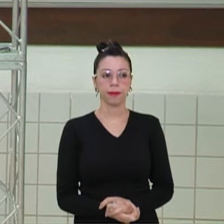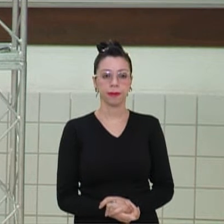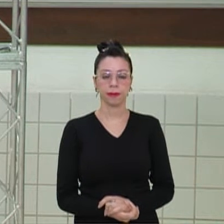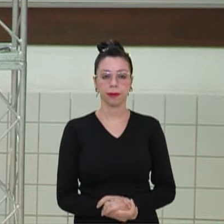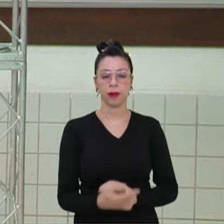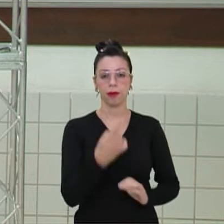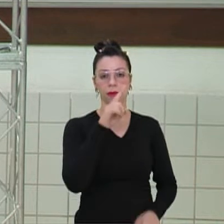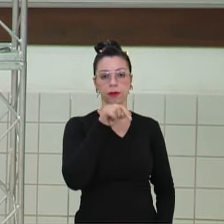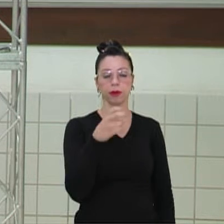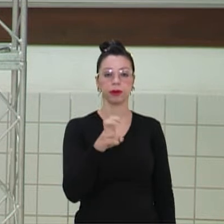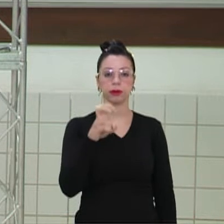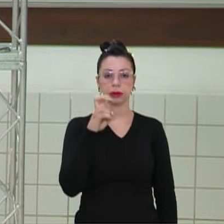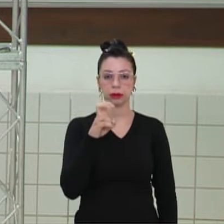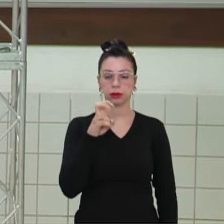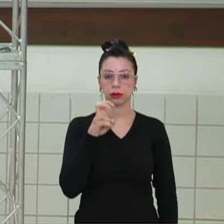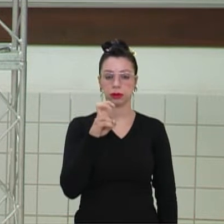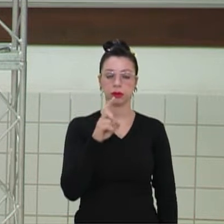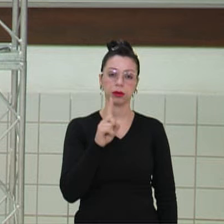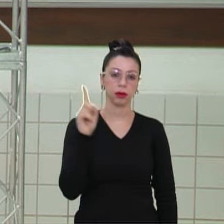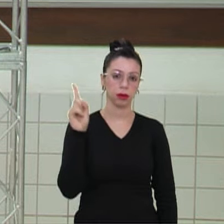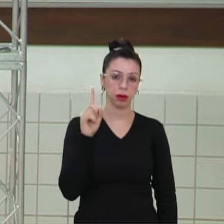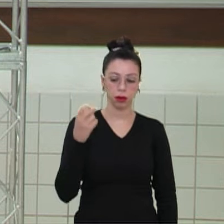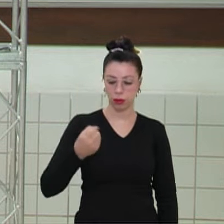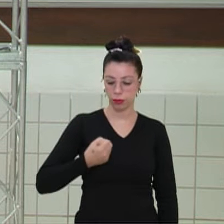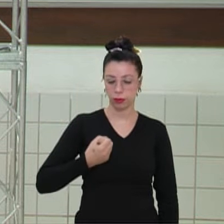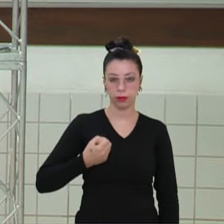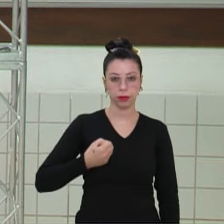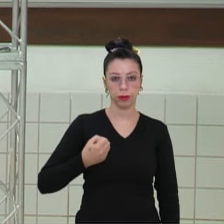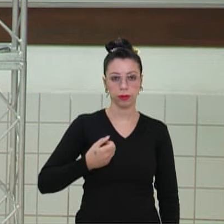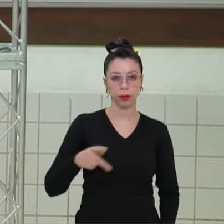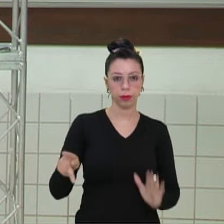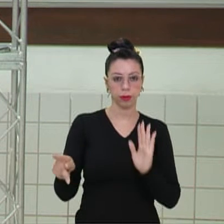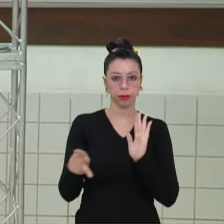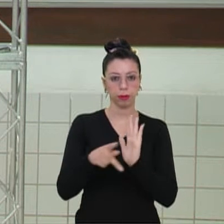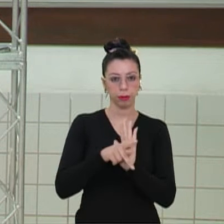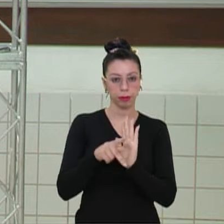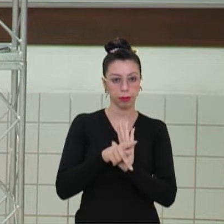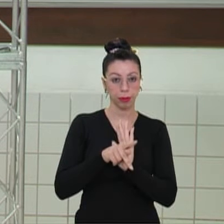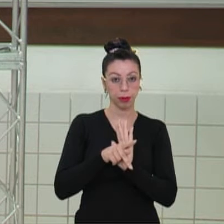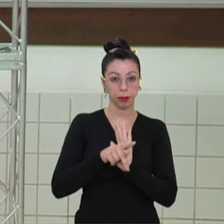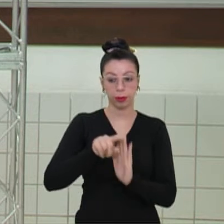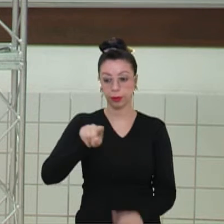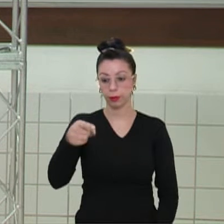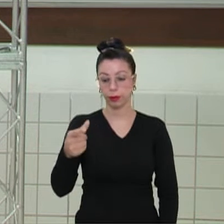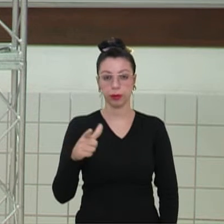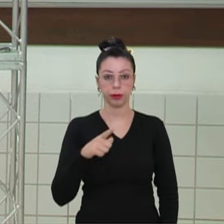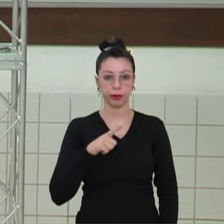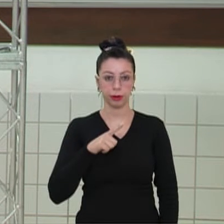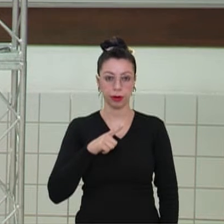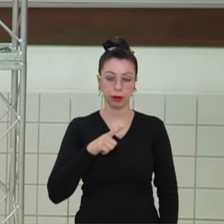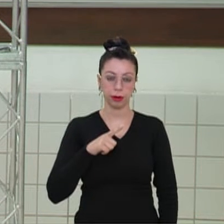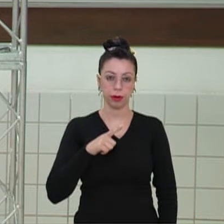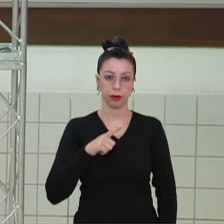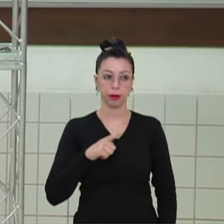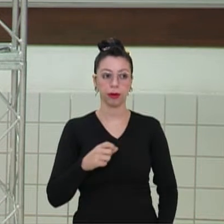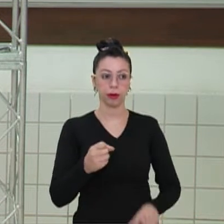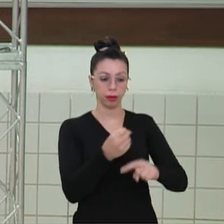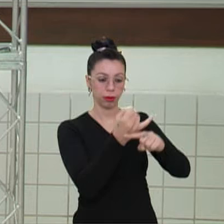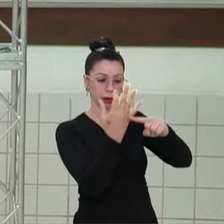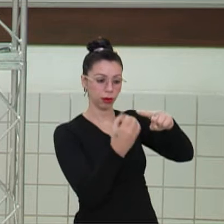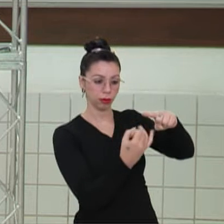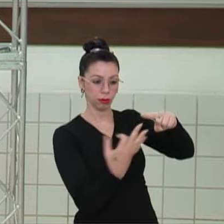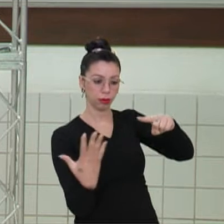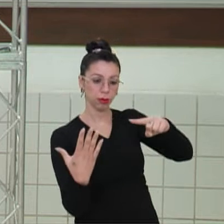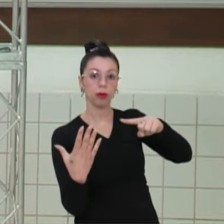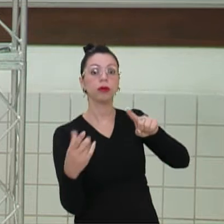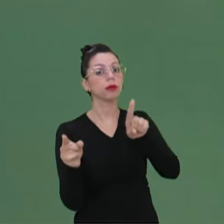1,5, não tenho? Isso é o quê? É um número decimal. Só que todo número decimal também é uma fração decimal. Então, eu escrevo